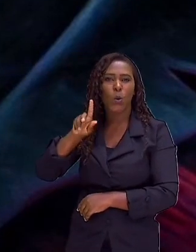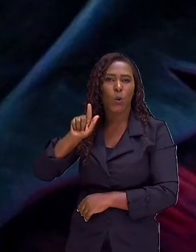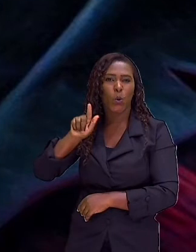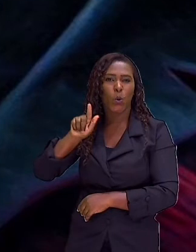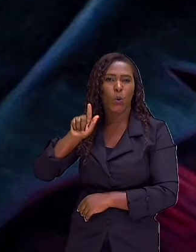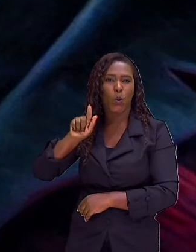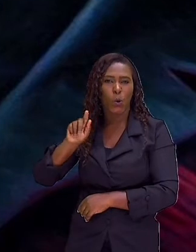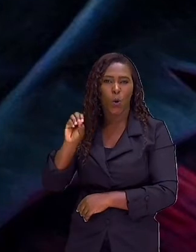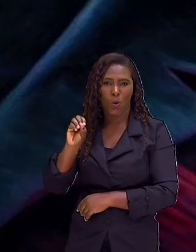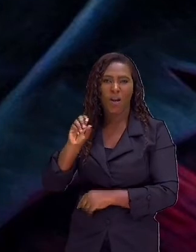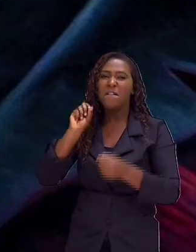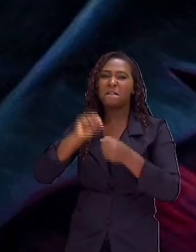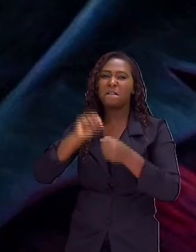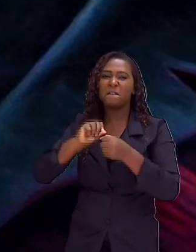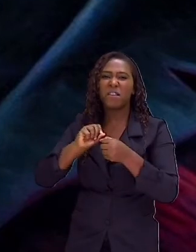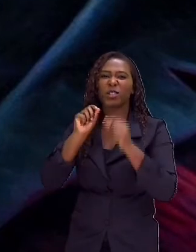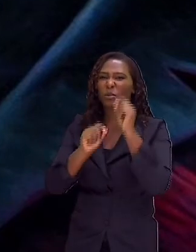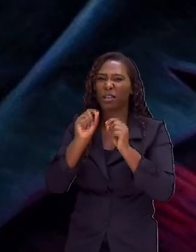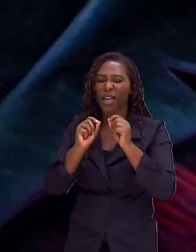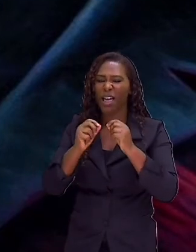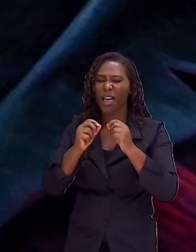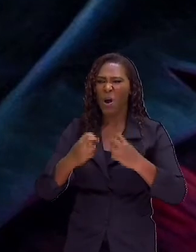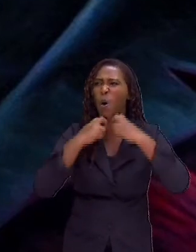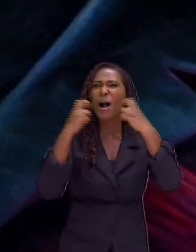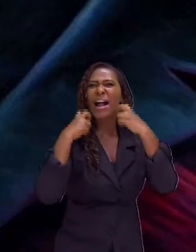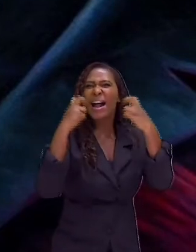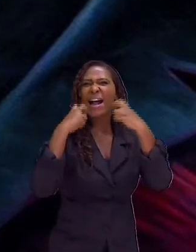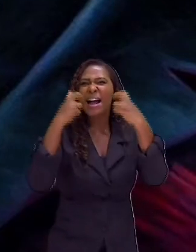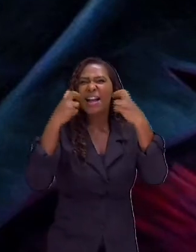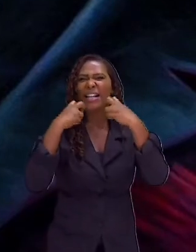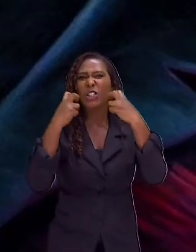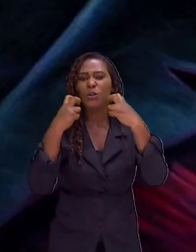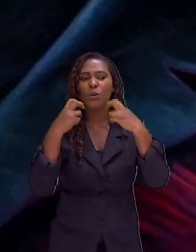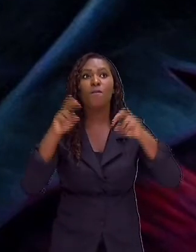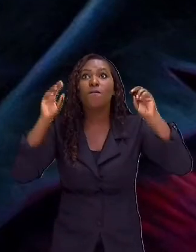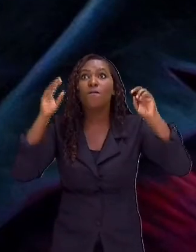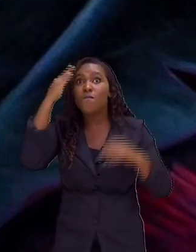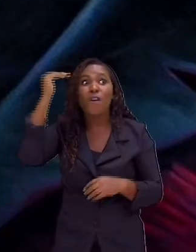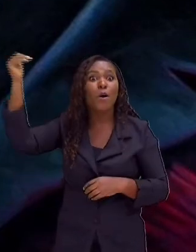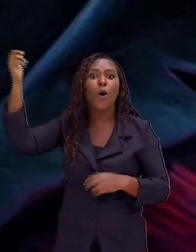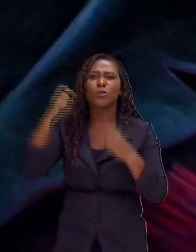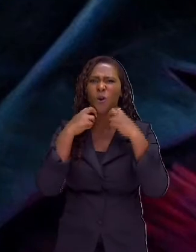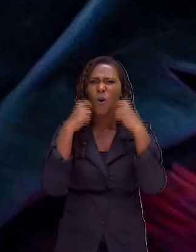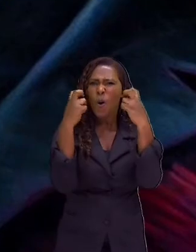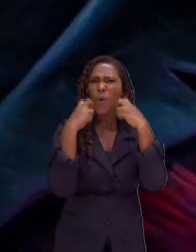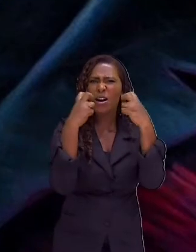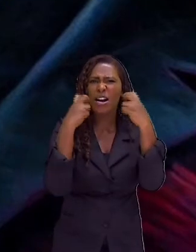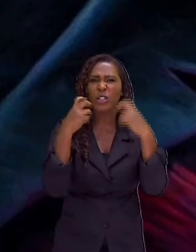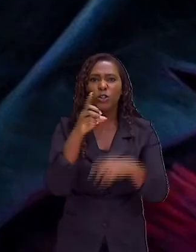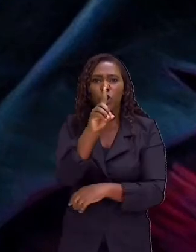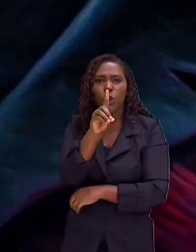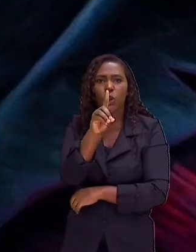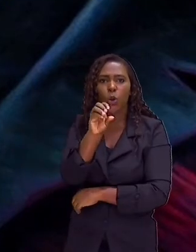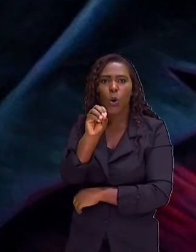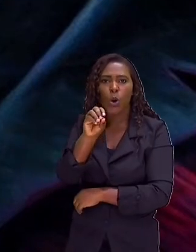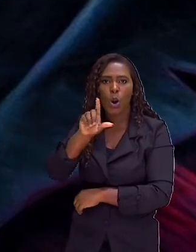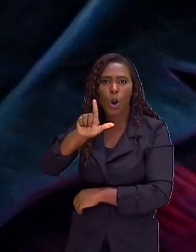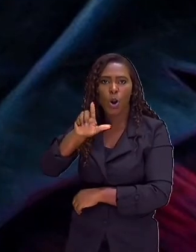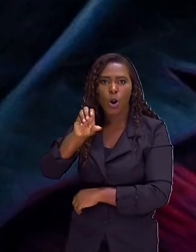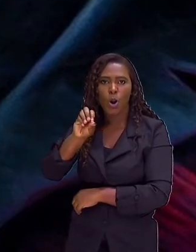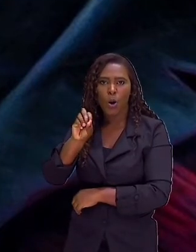Dolores. Marcou o início da luta pela independência do México e transformou